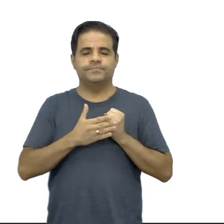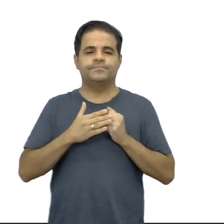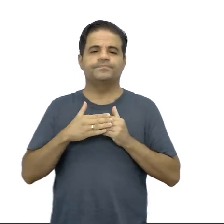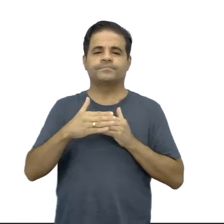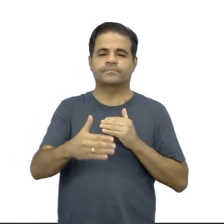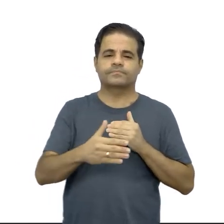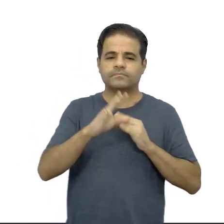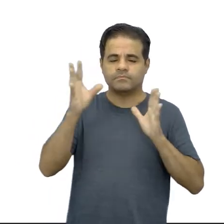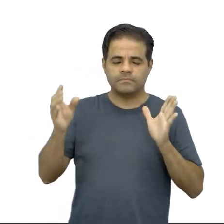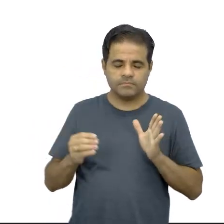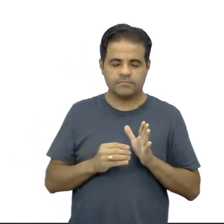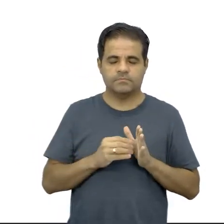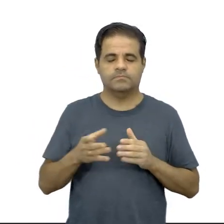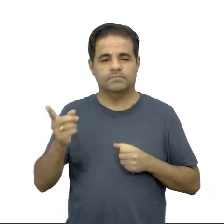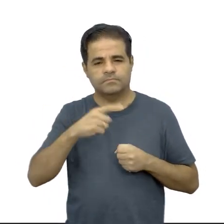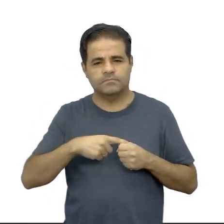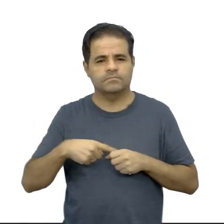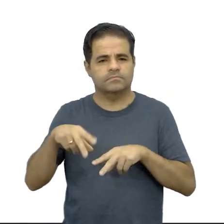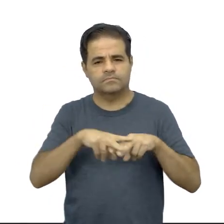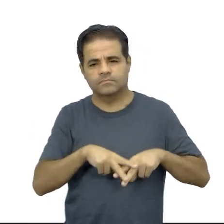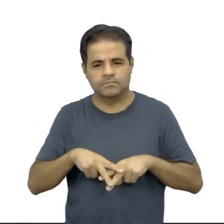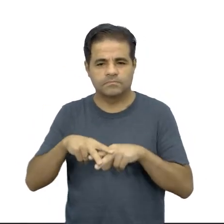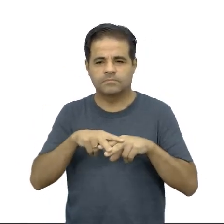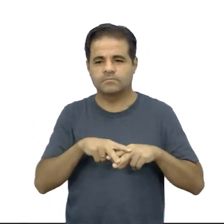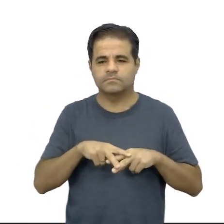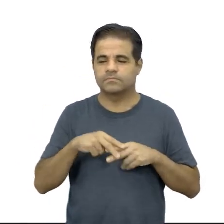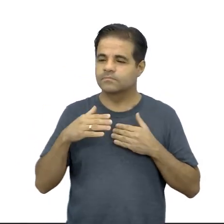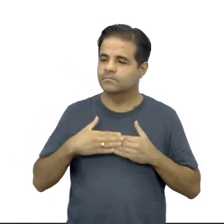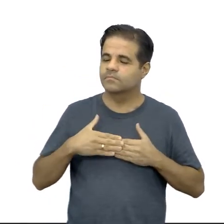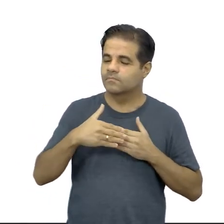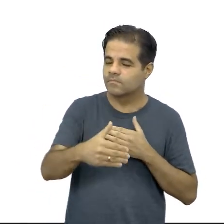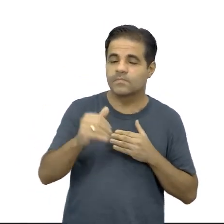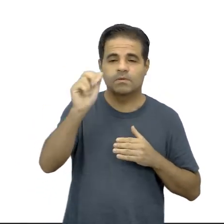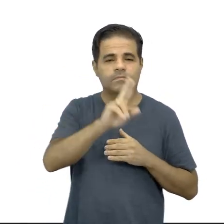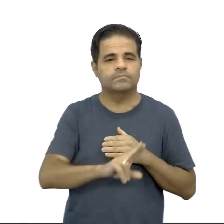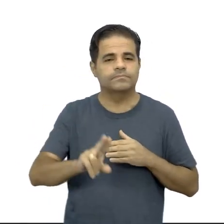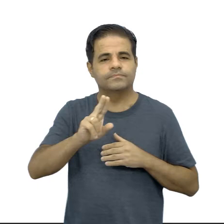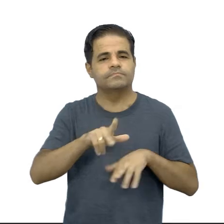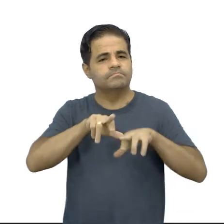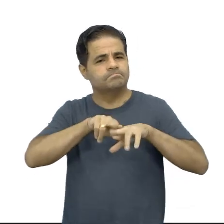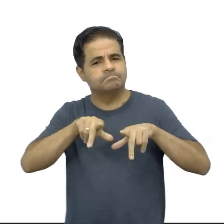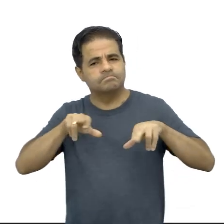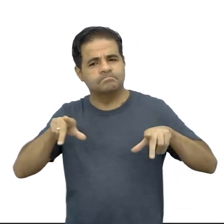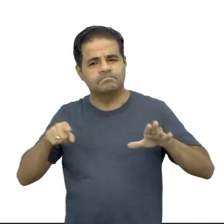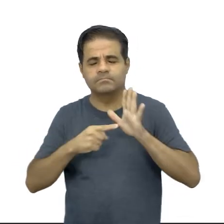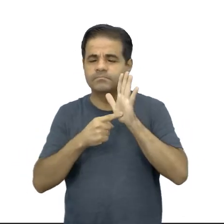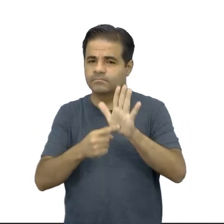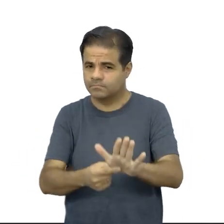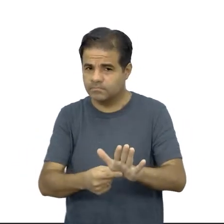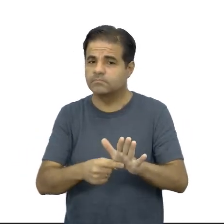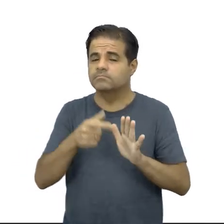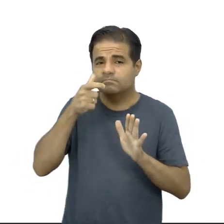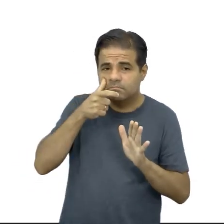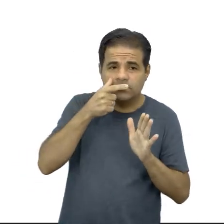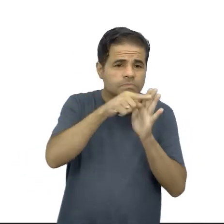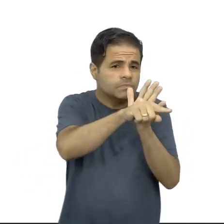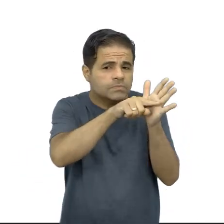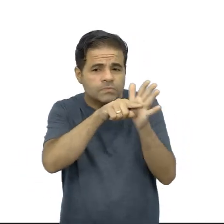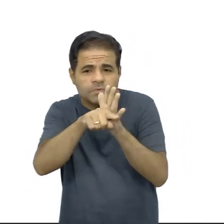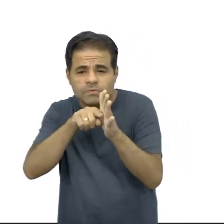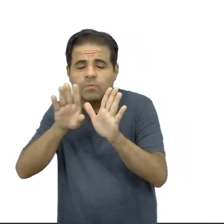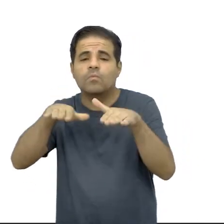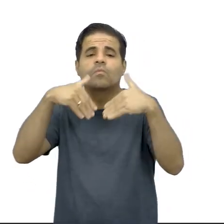Então, a cada retomada, revisão ou utilização de diferentes abordagens, é verificado